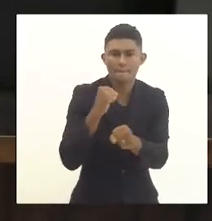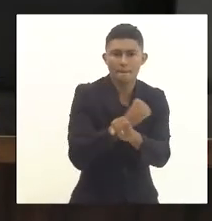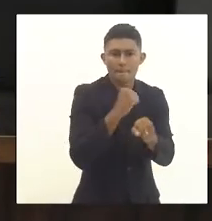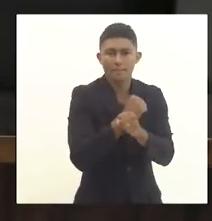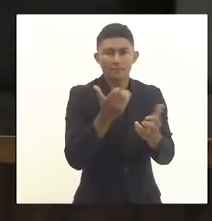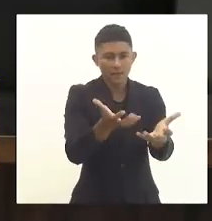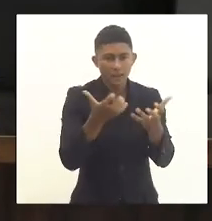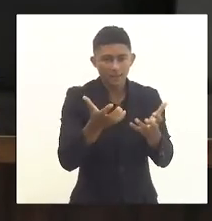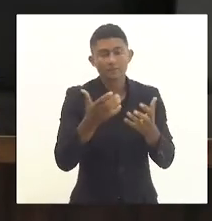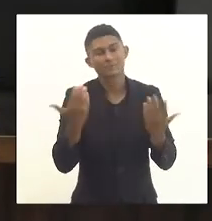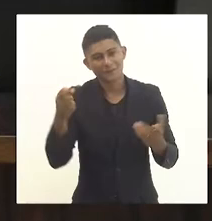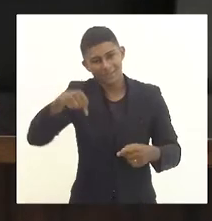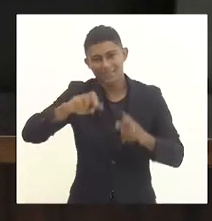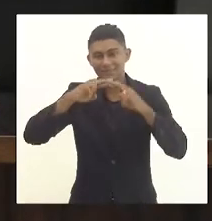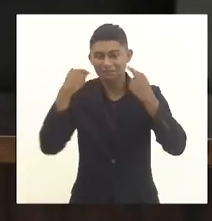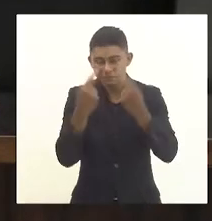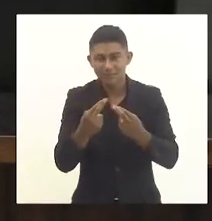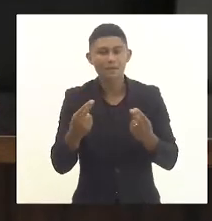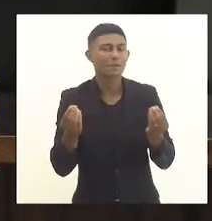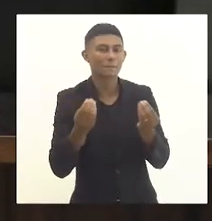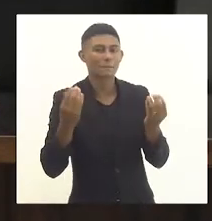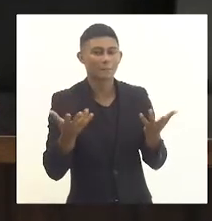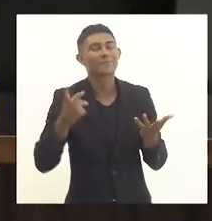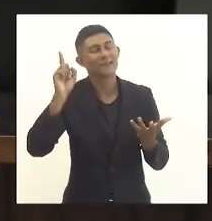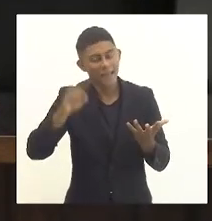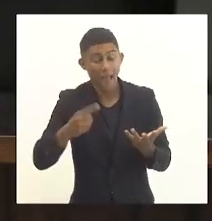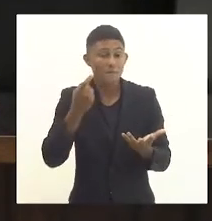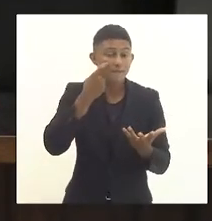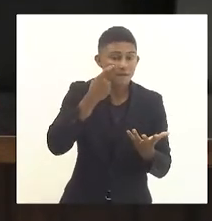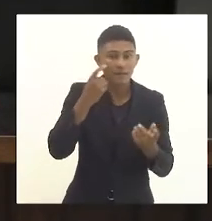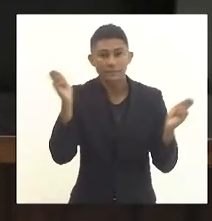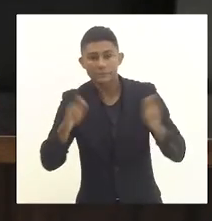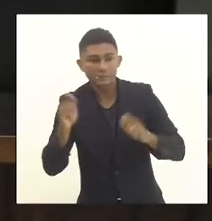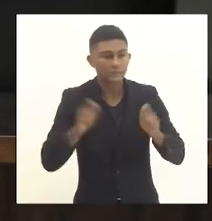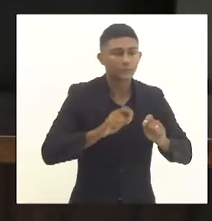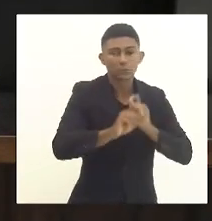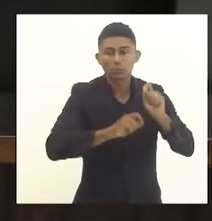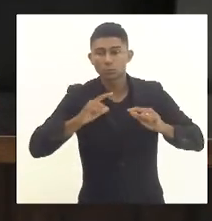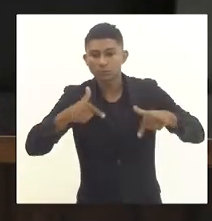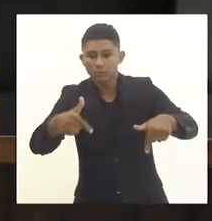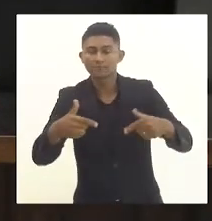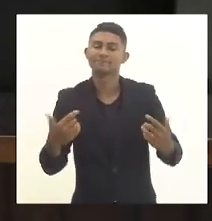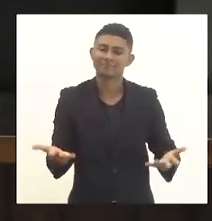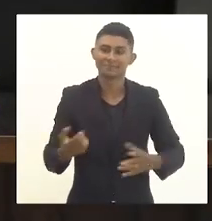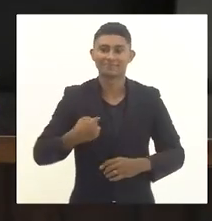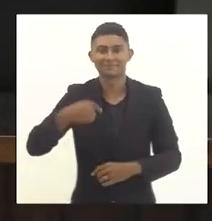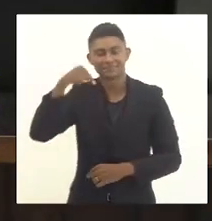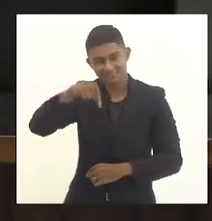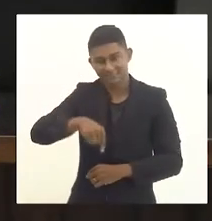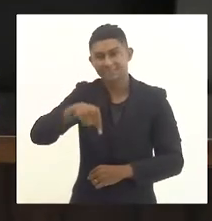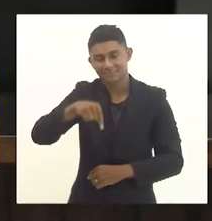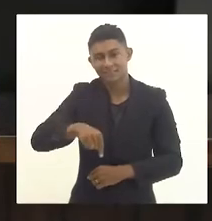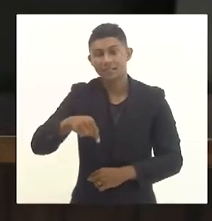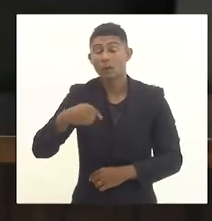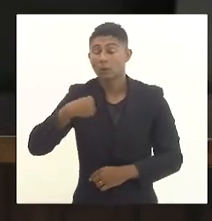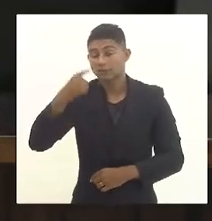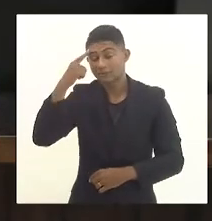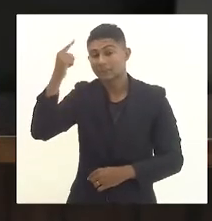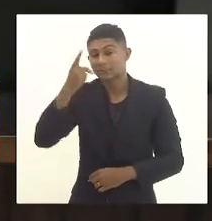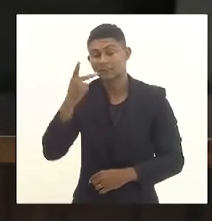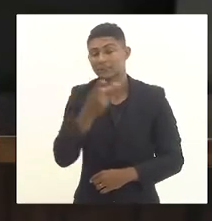esse encontro é para tratarmos dessa possibilidade. Quero aqui lembrar que